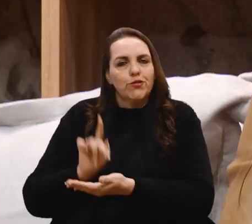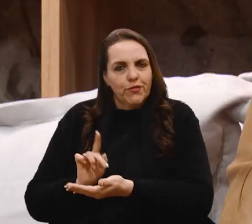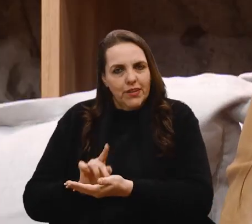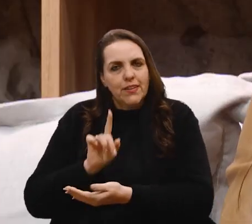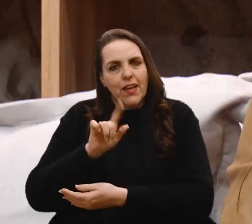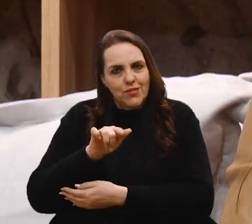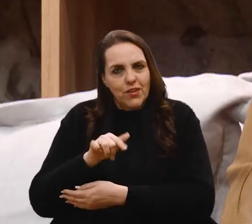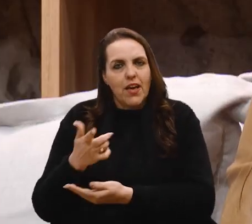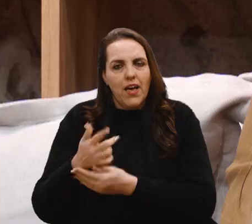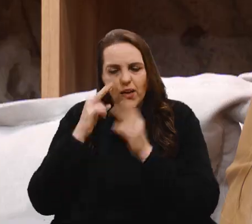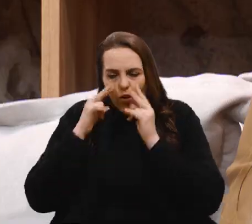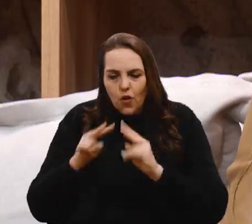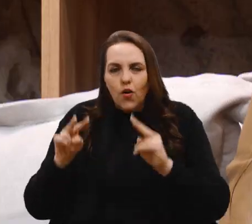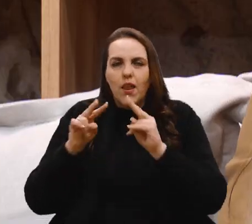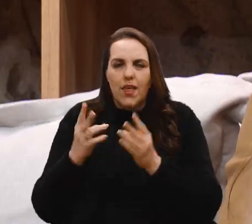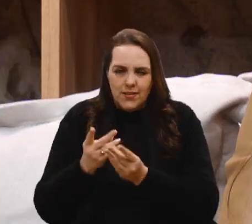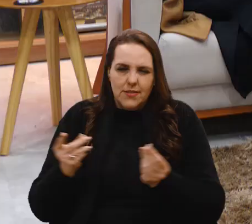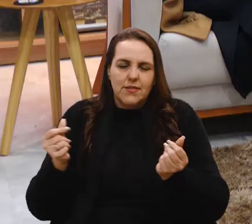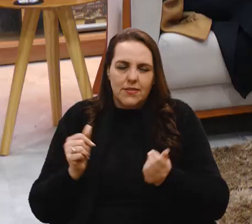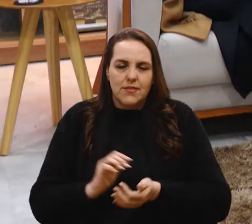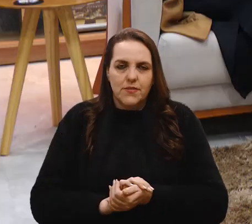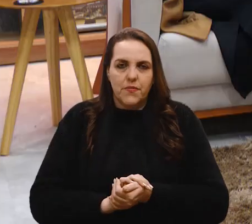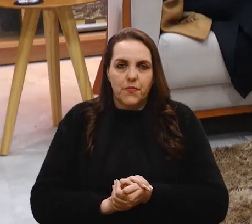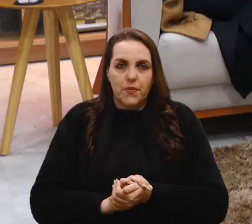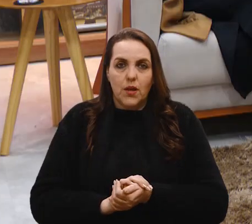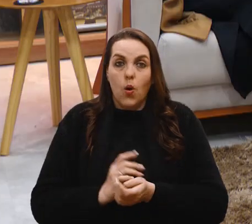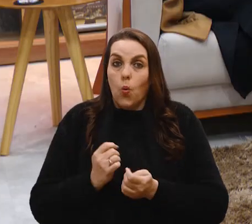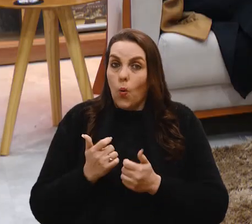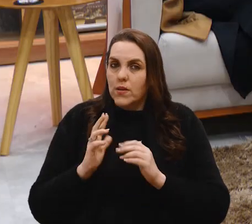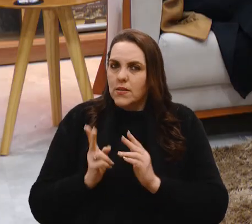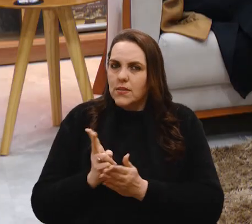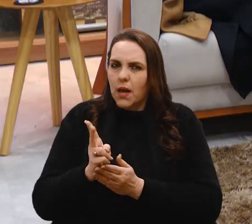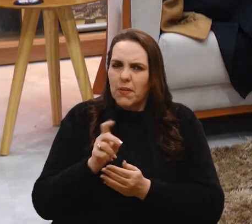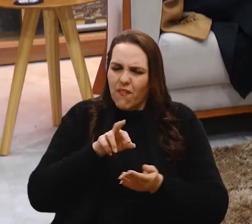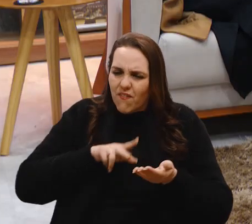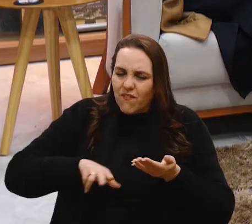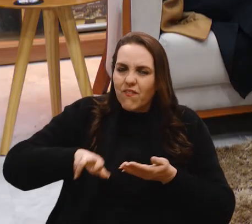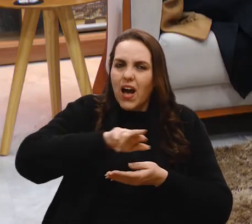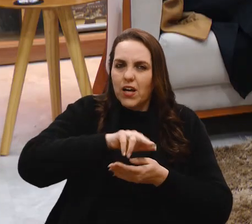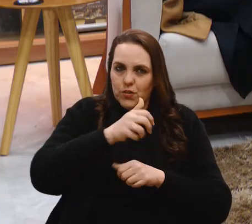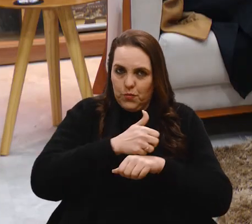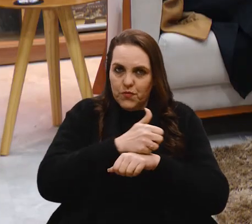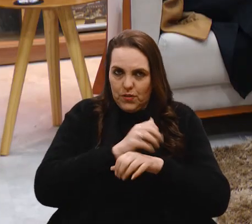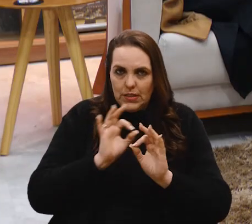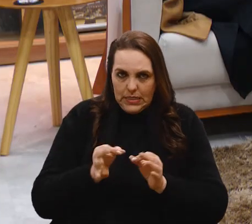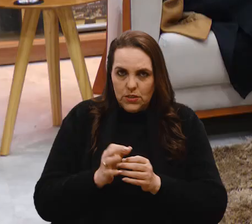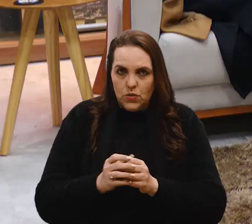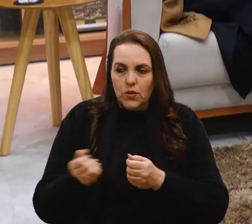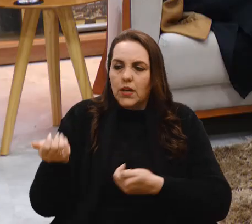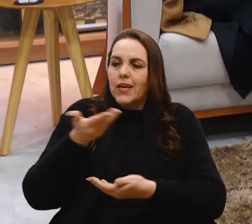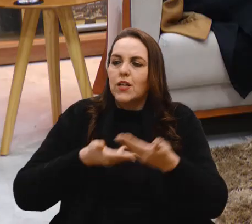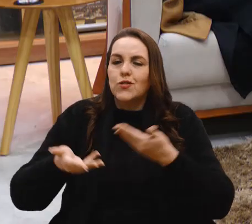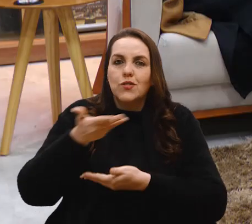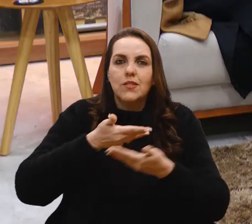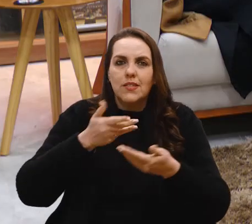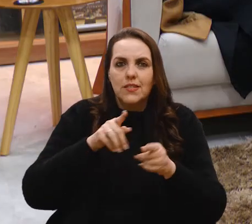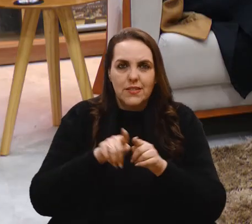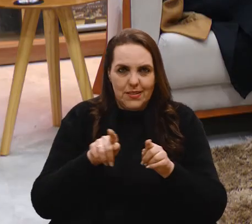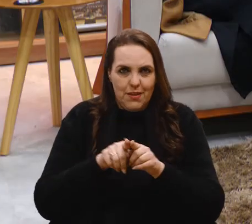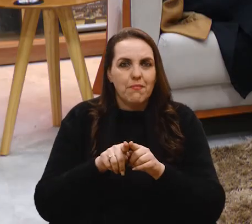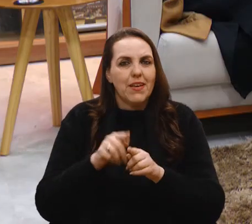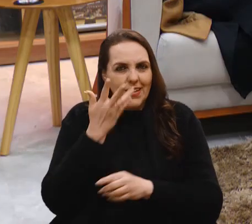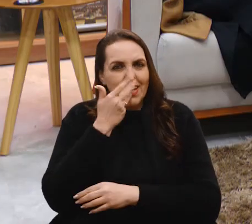um olhar bastante trabalho sensível. é quase sempre multidisciplinar. Exatamente. E tem a socialização também. Por vezes, essa